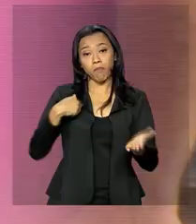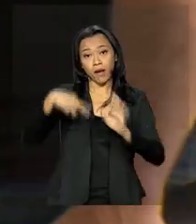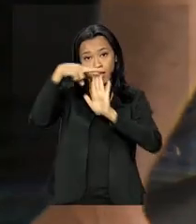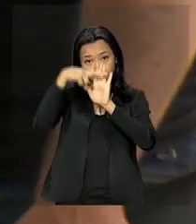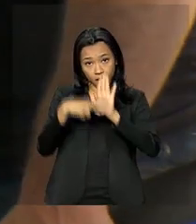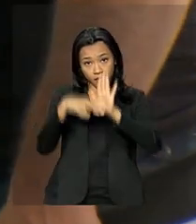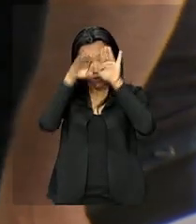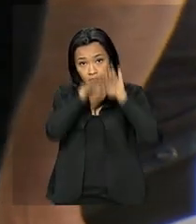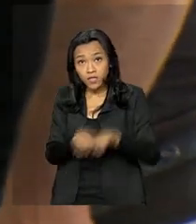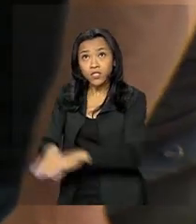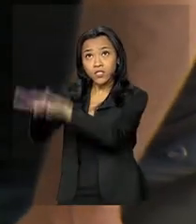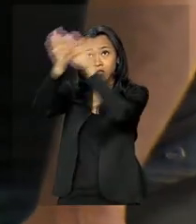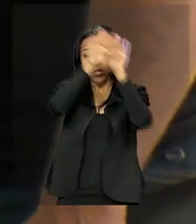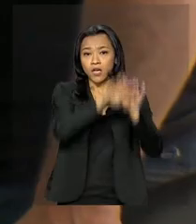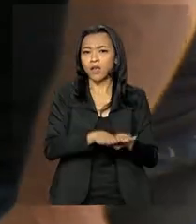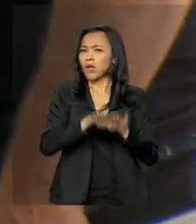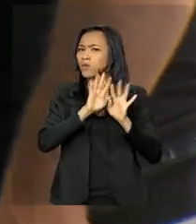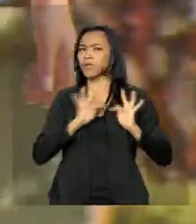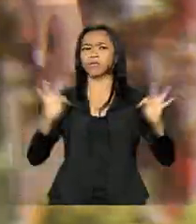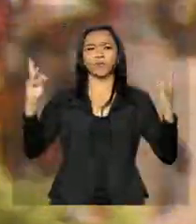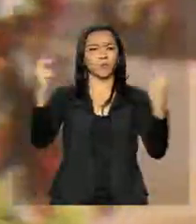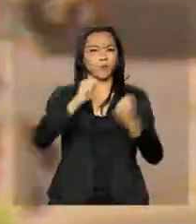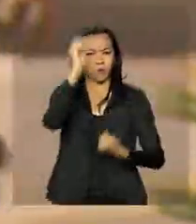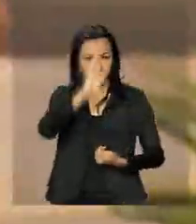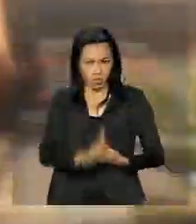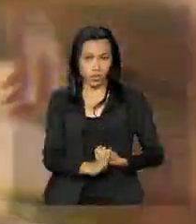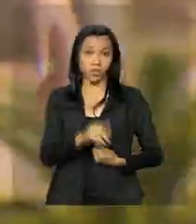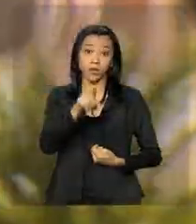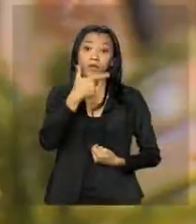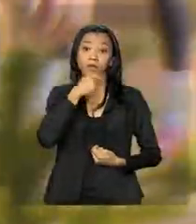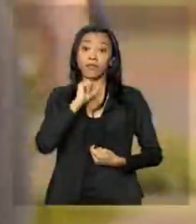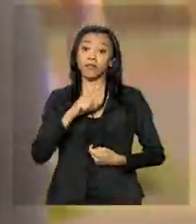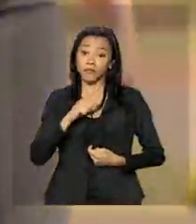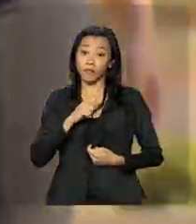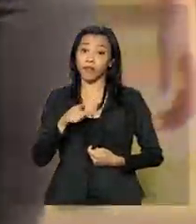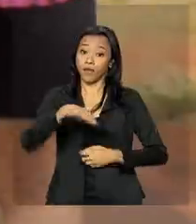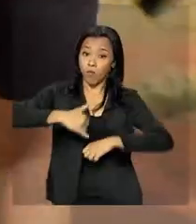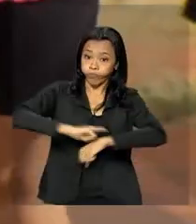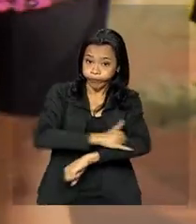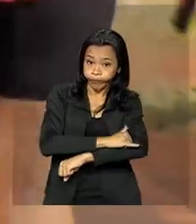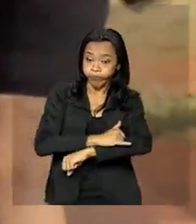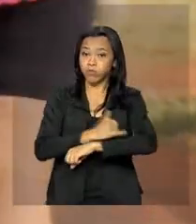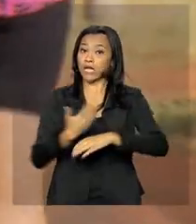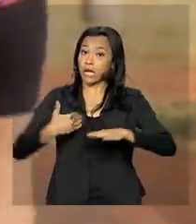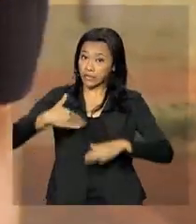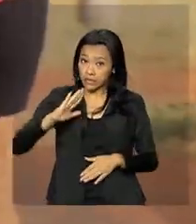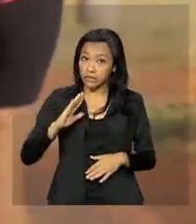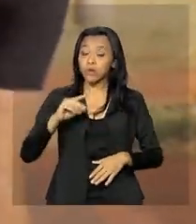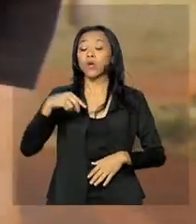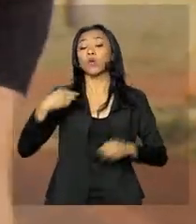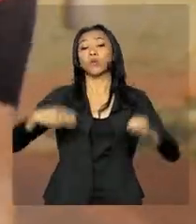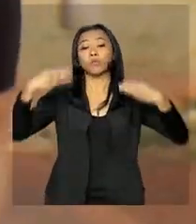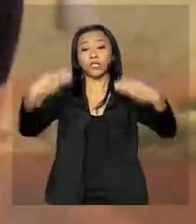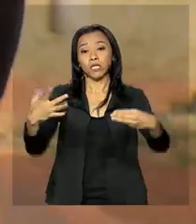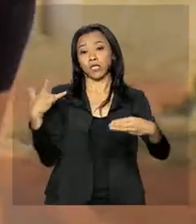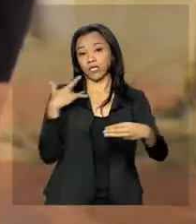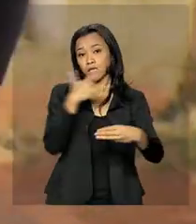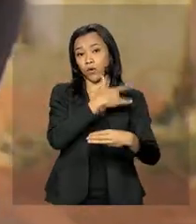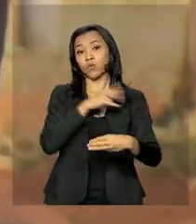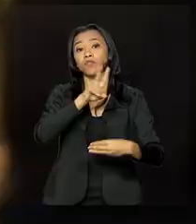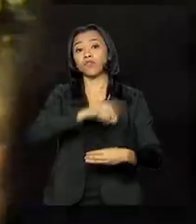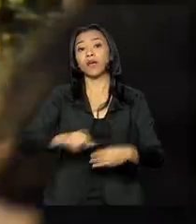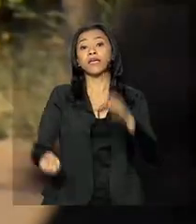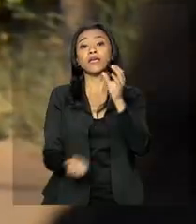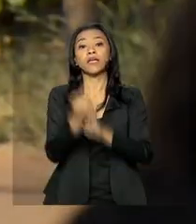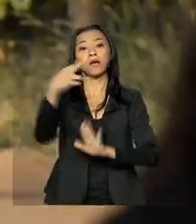tratamento oferecido na rede pública de todo o país a quem tem sobrepeso ou está obeso, o Ministério da Saúde vai criar um protocolo